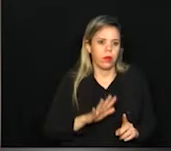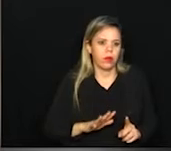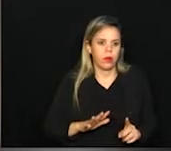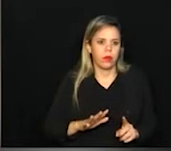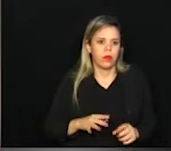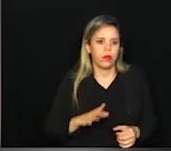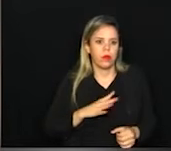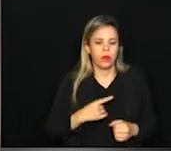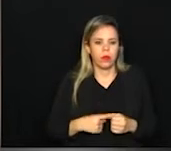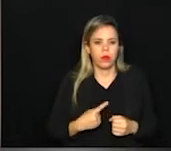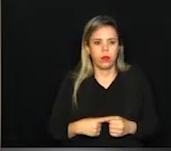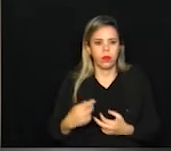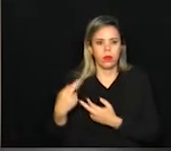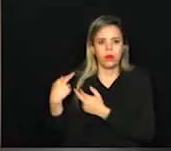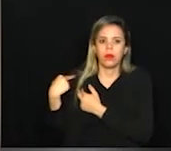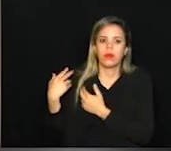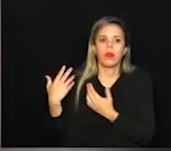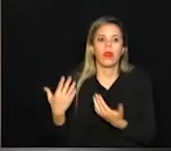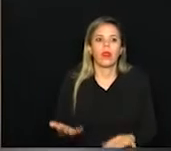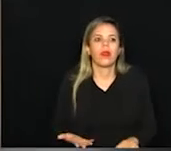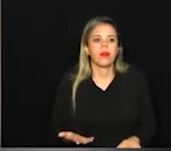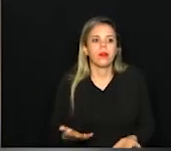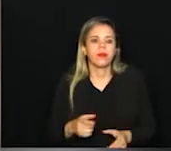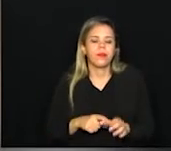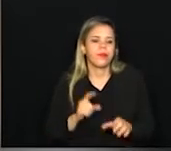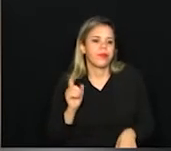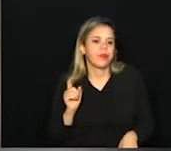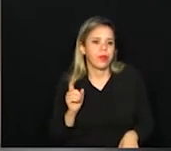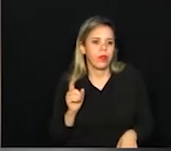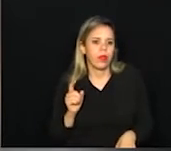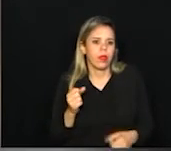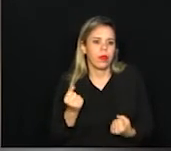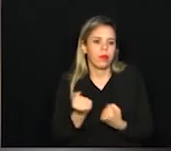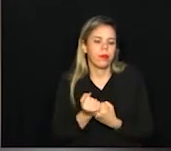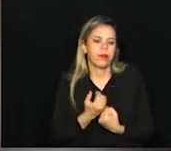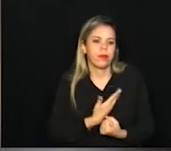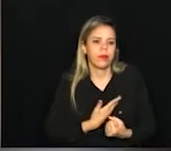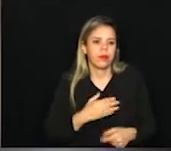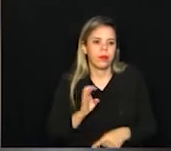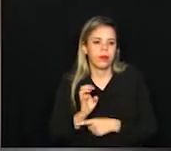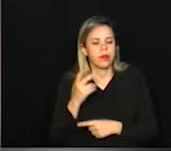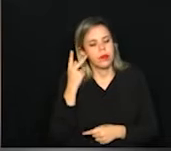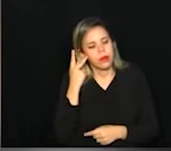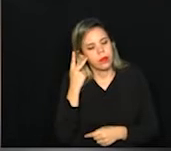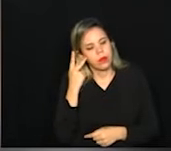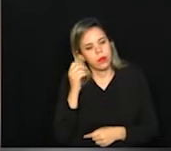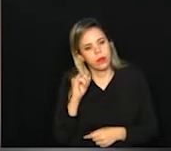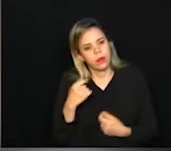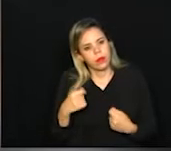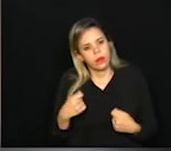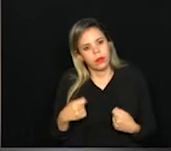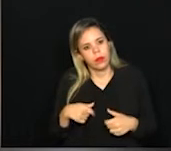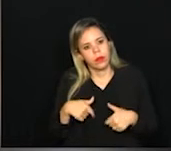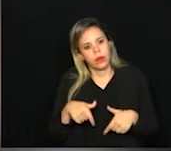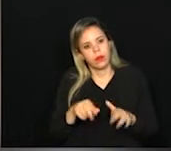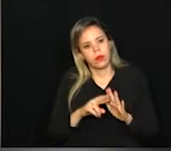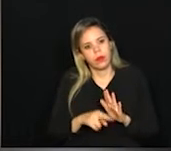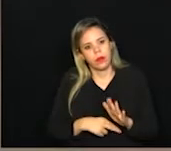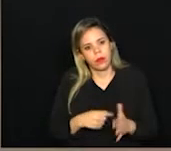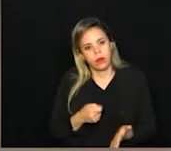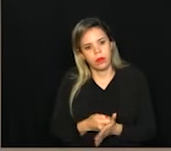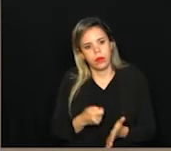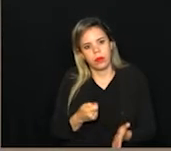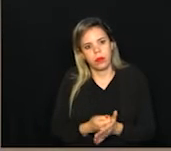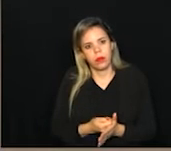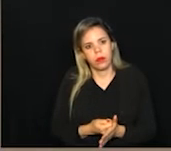os municípios têm a responsabilidade, a autonomia e o apoio do governo do estado de São Paulo, se necessárias medidas mais